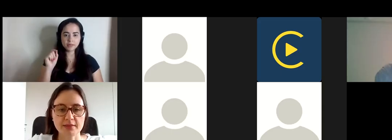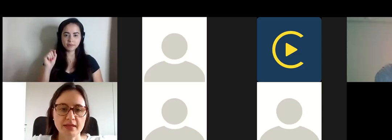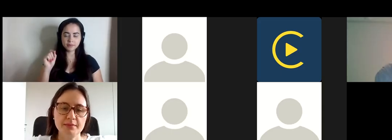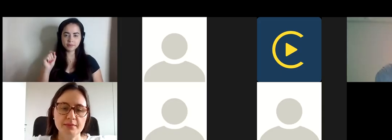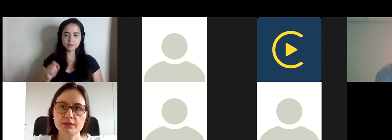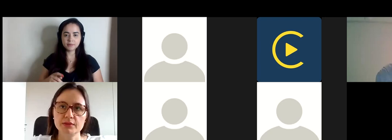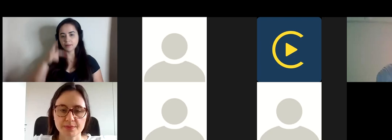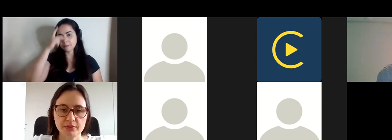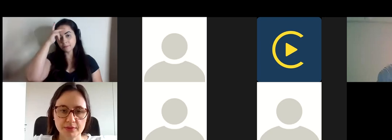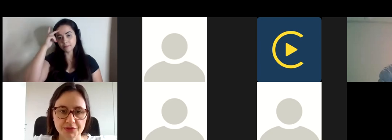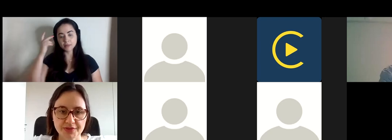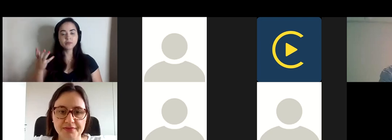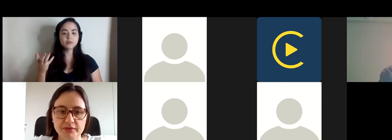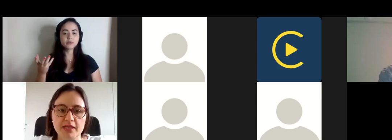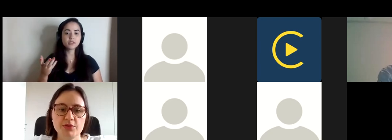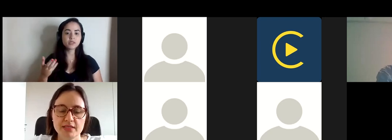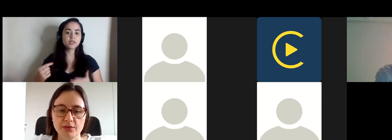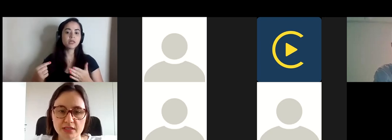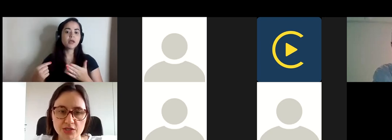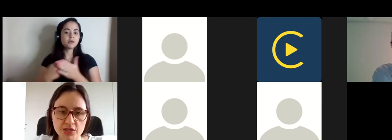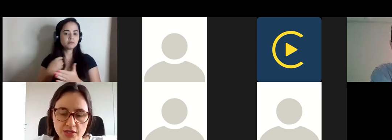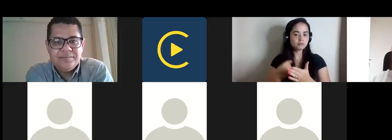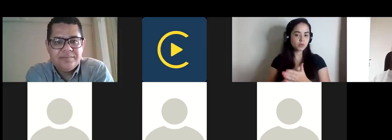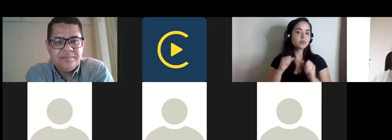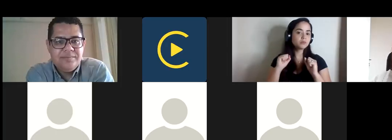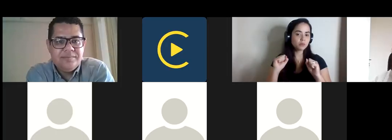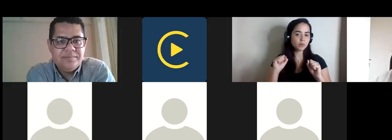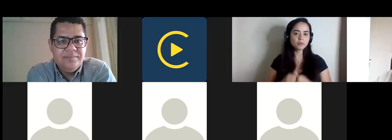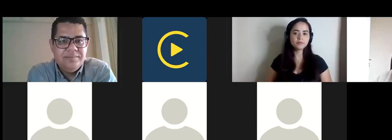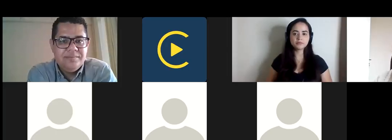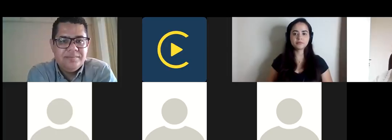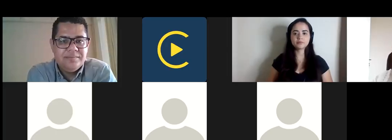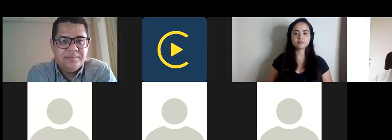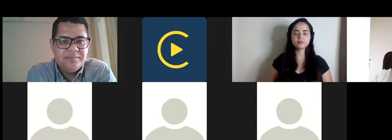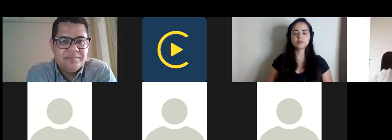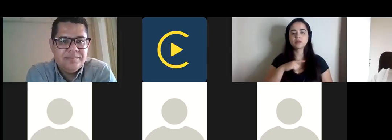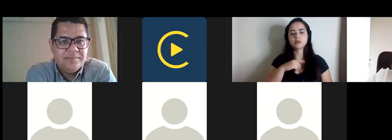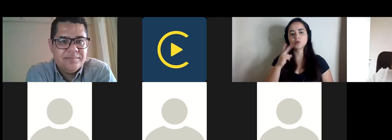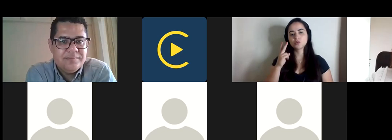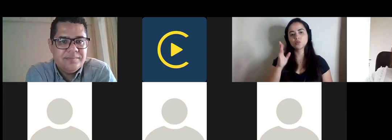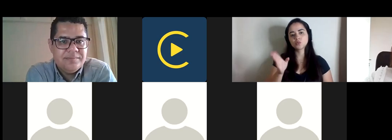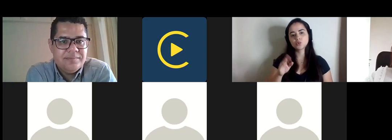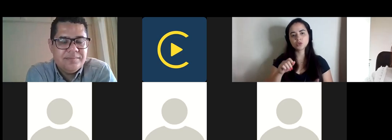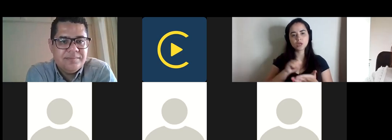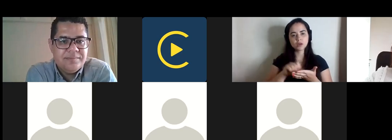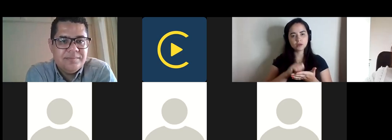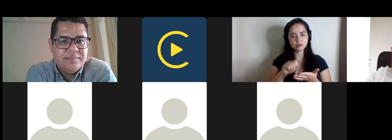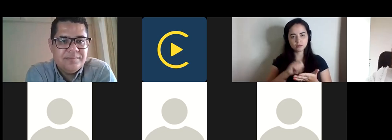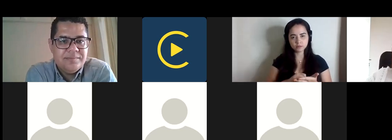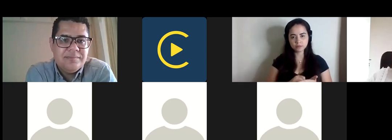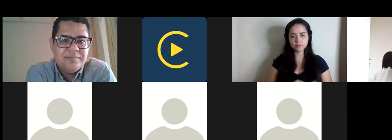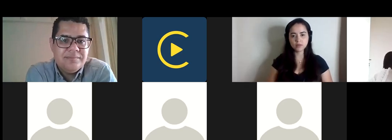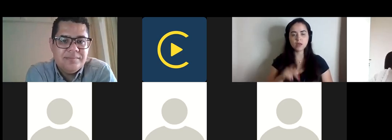pessoal quiser também ir mandando mais perguntas, pode ficar à vontade. Mas tem duas que a gente já anotou aqui. É da